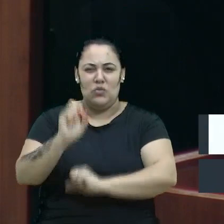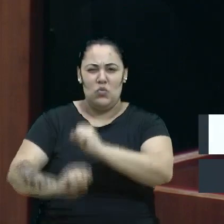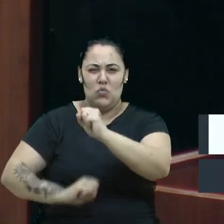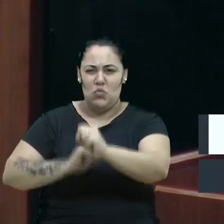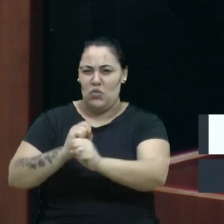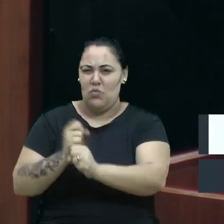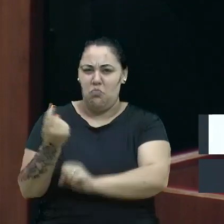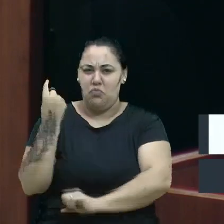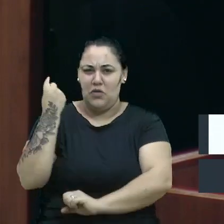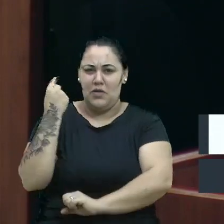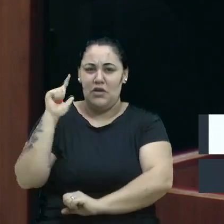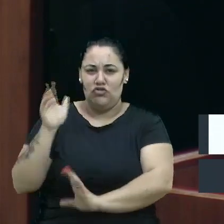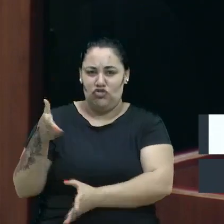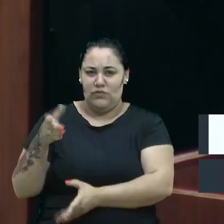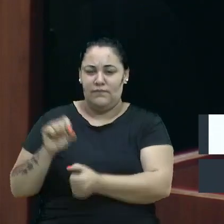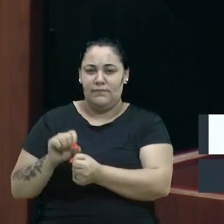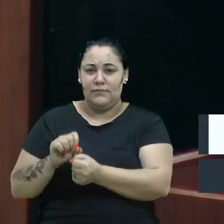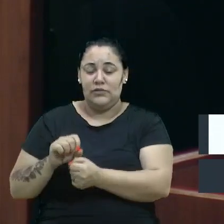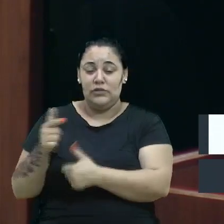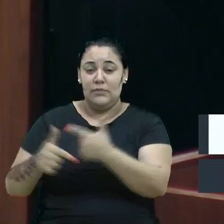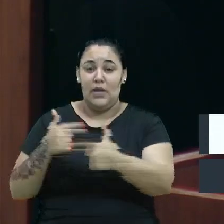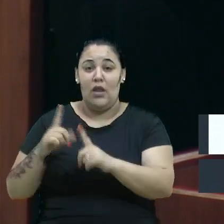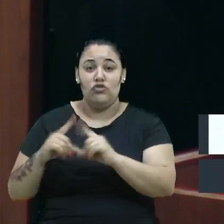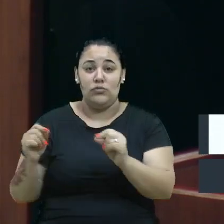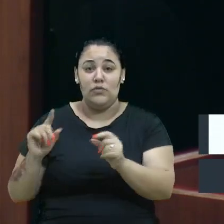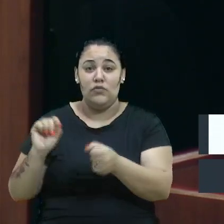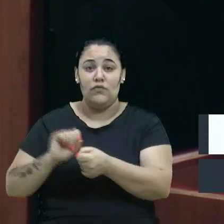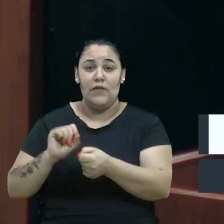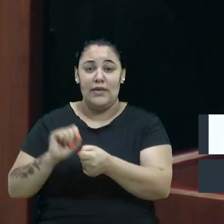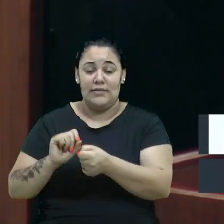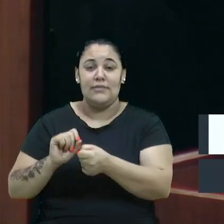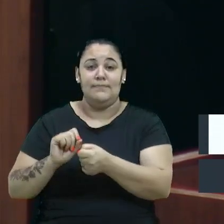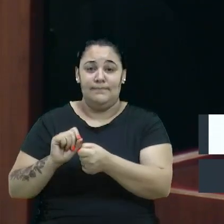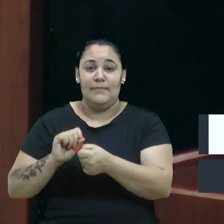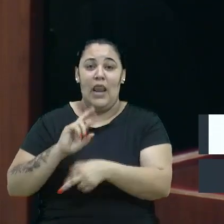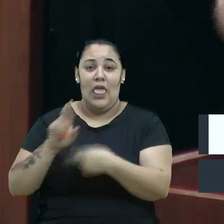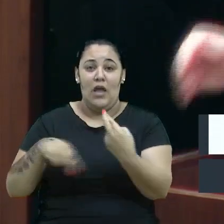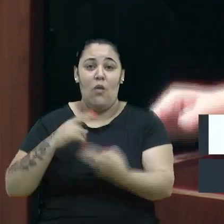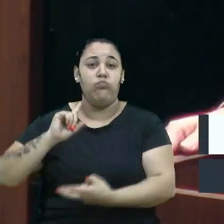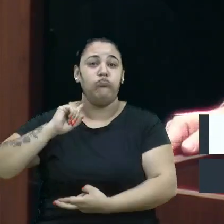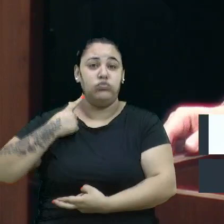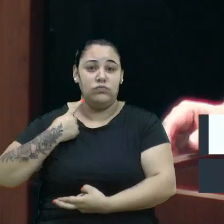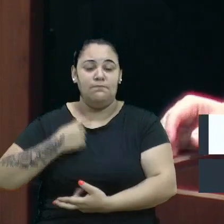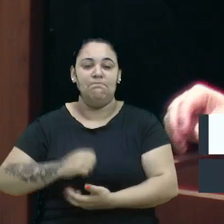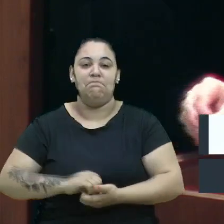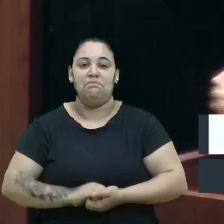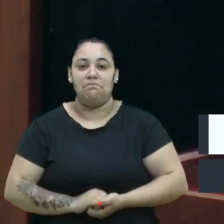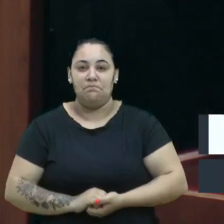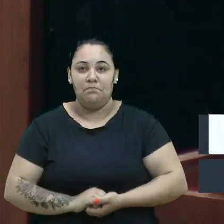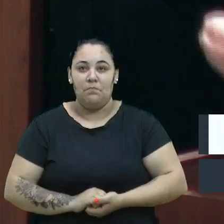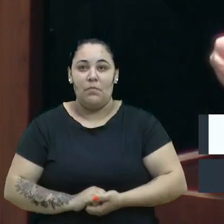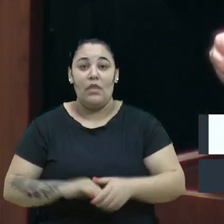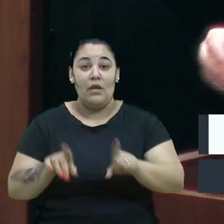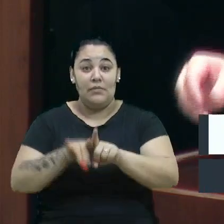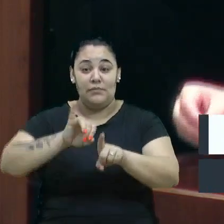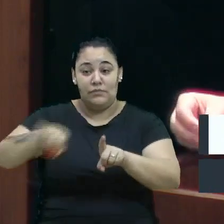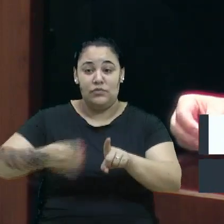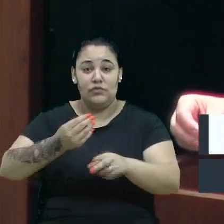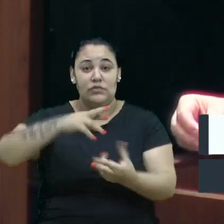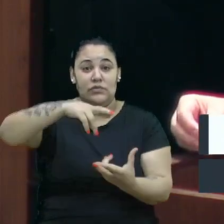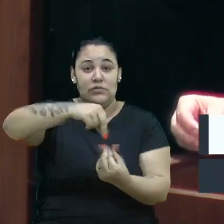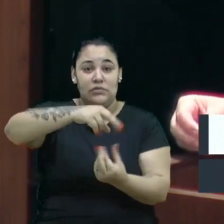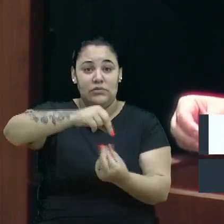mas é o trabalho que o Japão vem fazendo em cima, né, da questão do lixo e da questão do aproveitamento